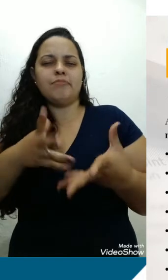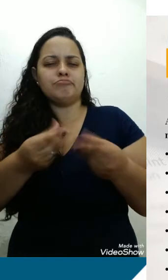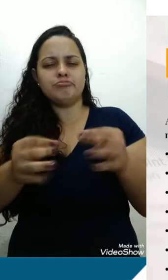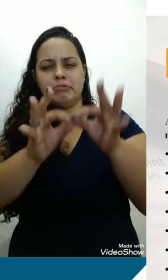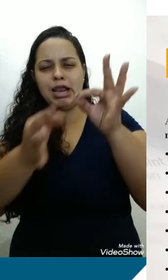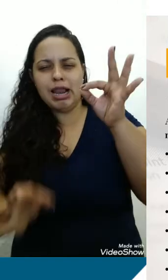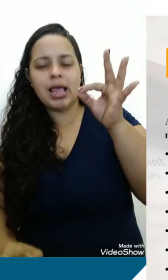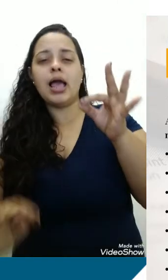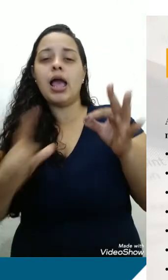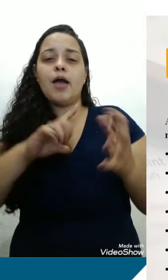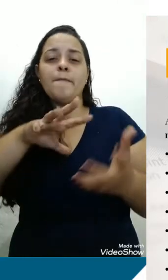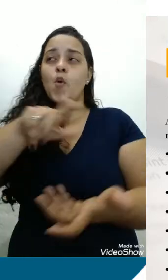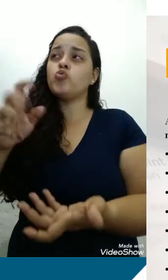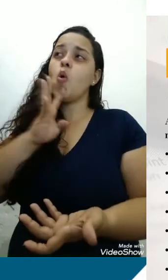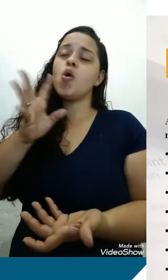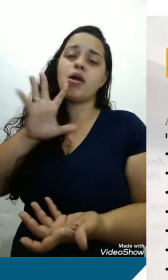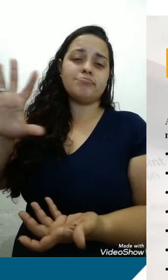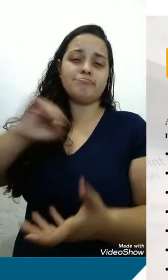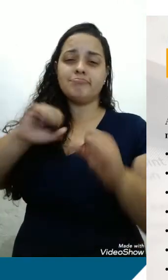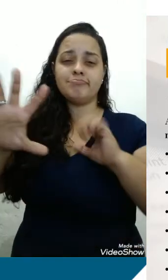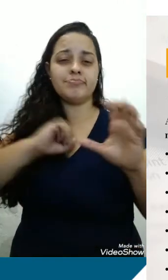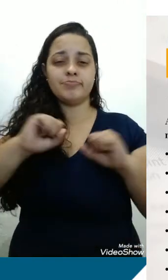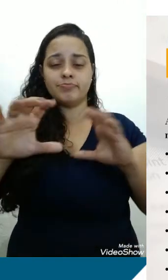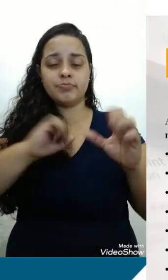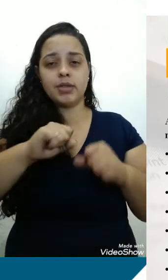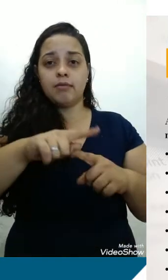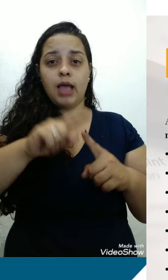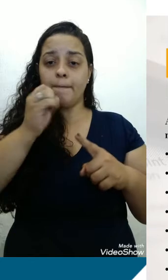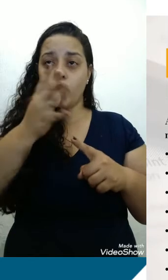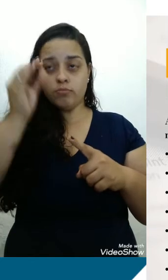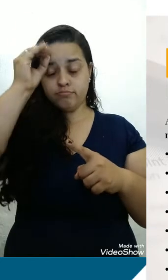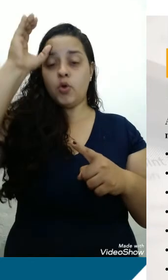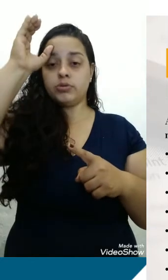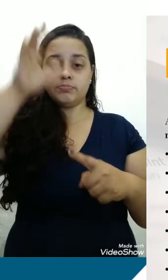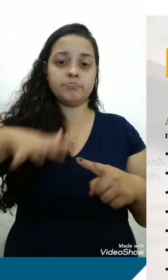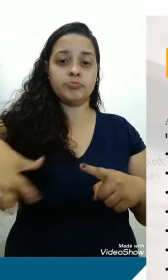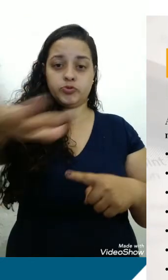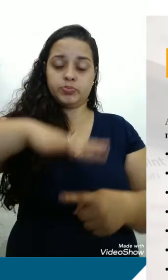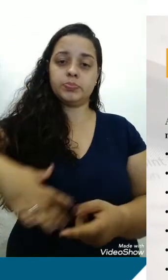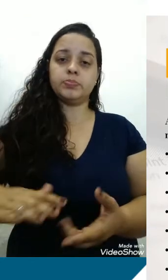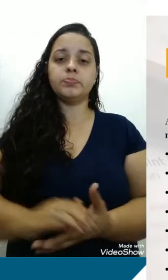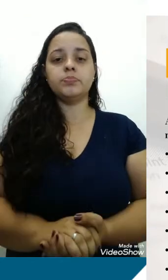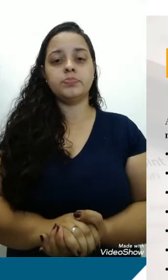uma gama de conhecimento de mundo que nós podemos utilizar como repertório sociocultural na nossa redação do Enem.